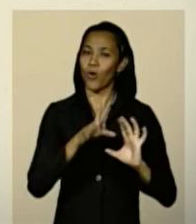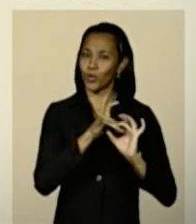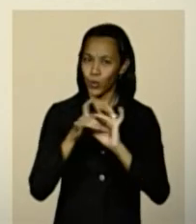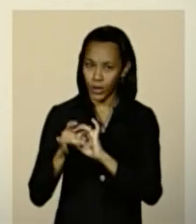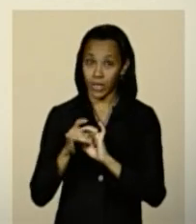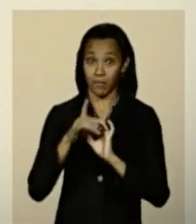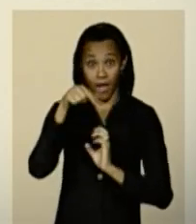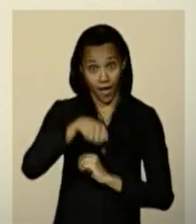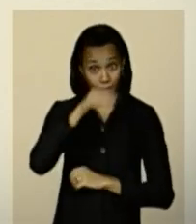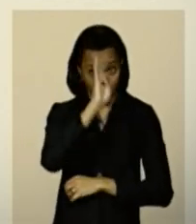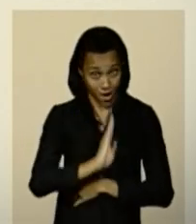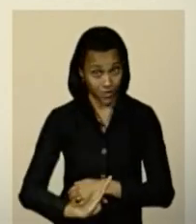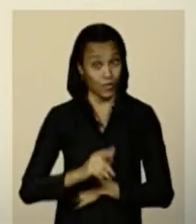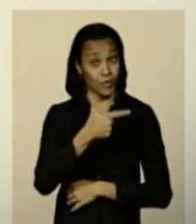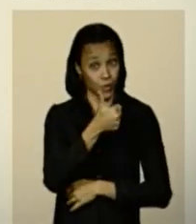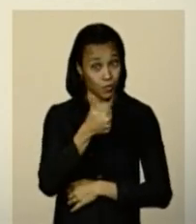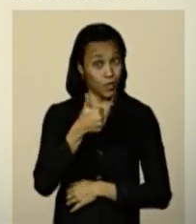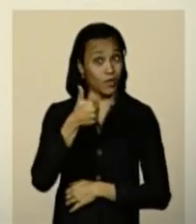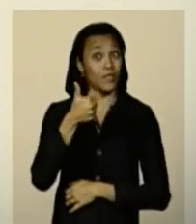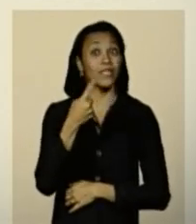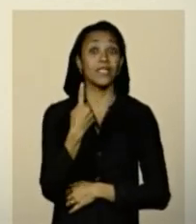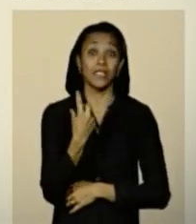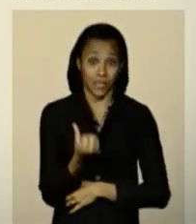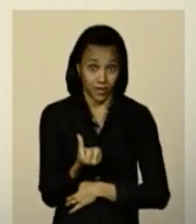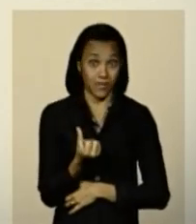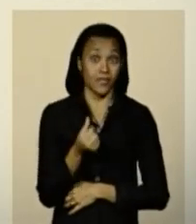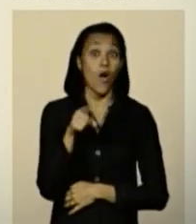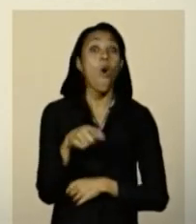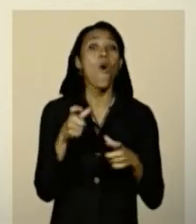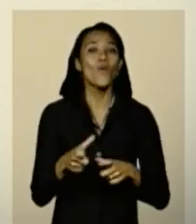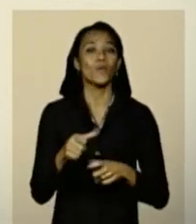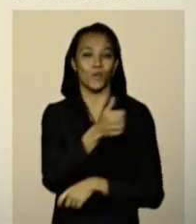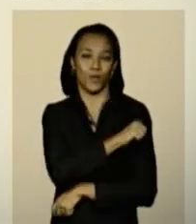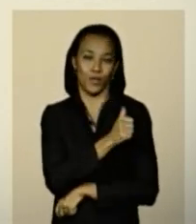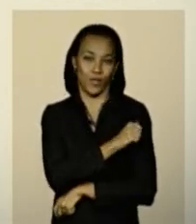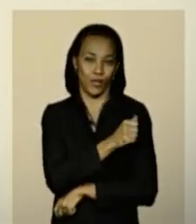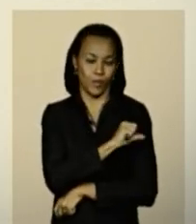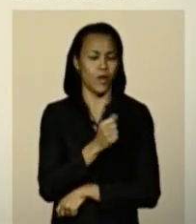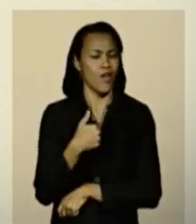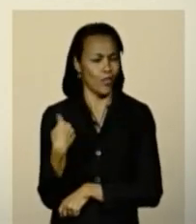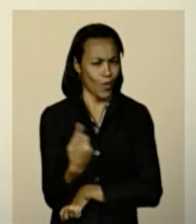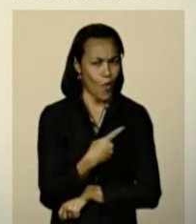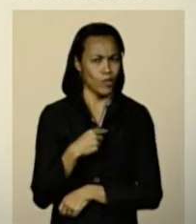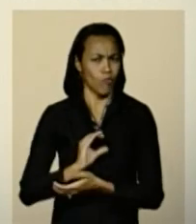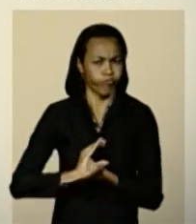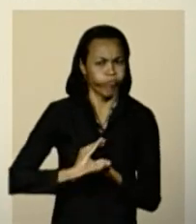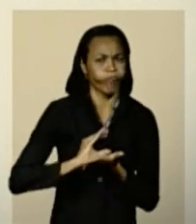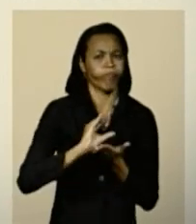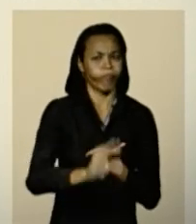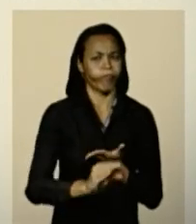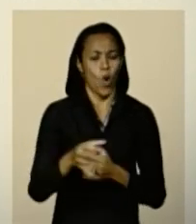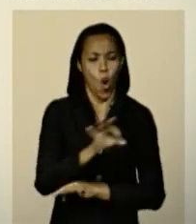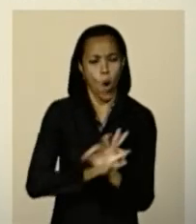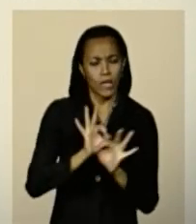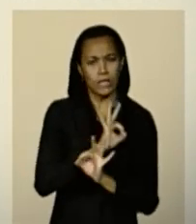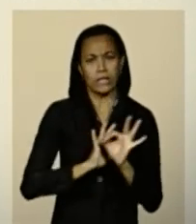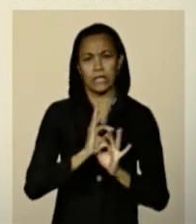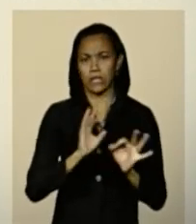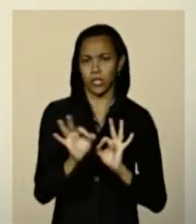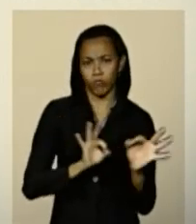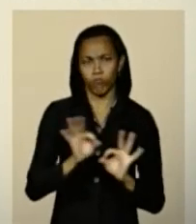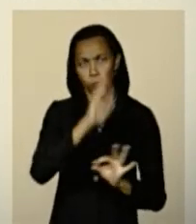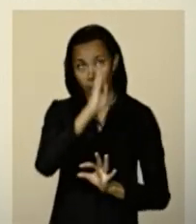aqui no Brasil em 2016 no Rio de Janeiro estamos Investindo na estrutura do país